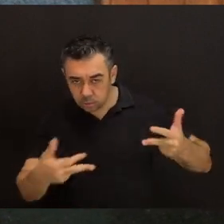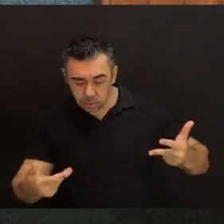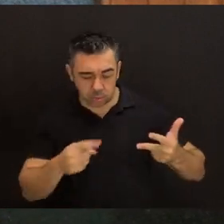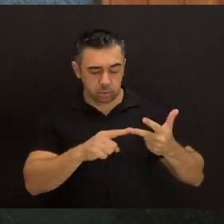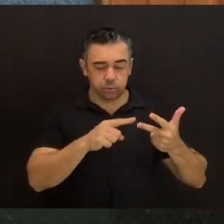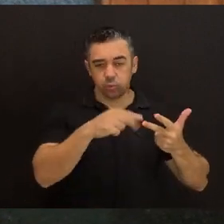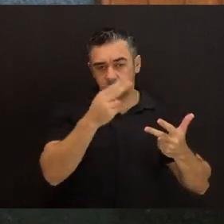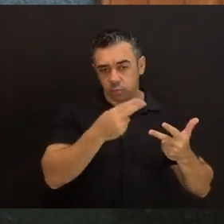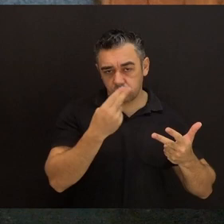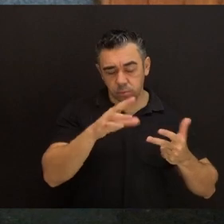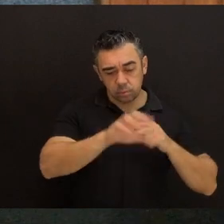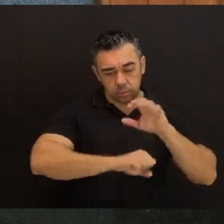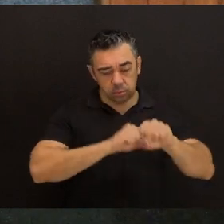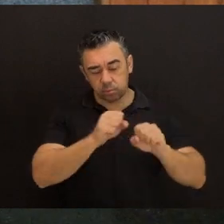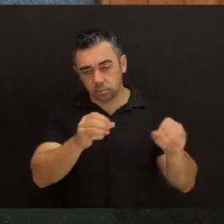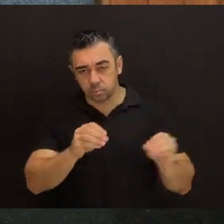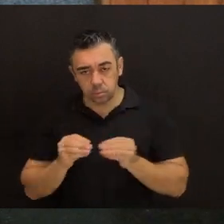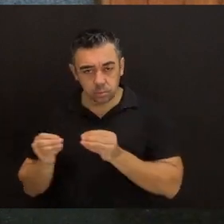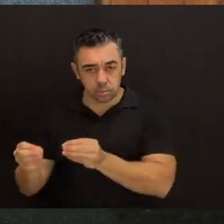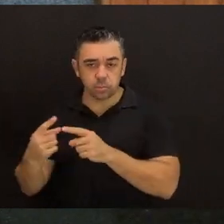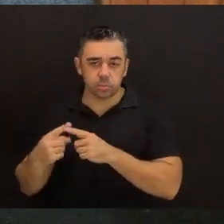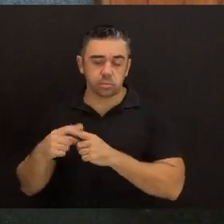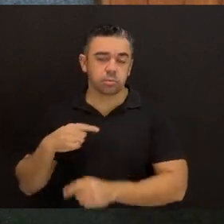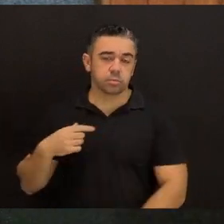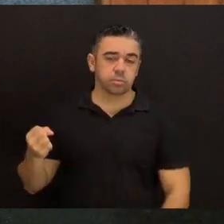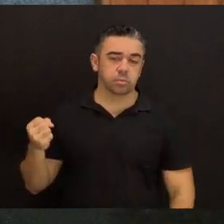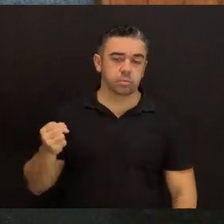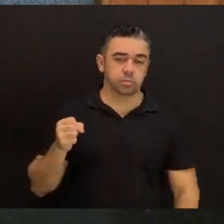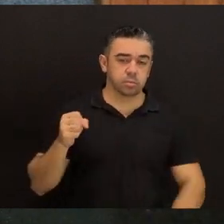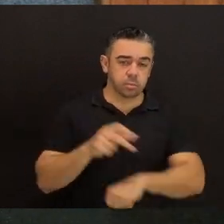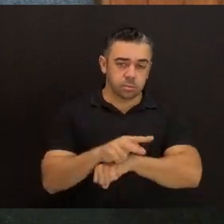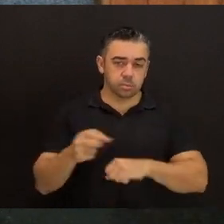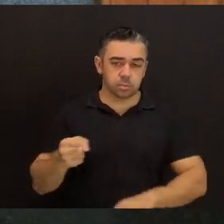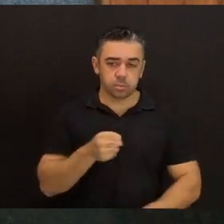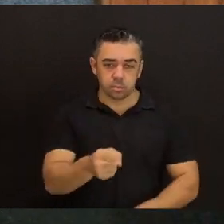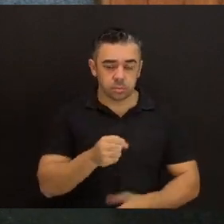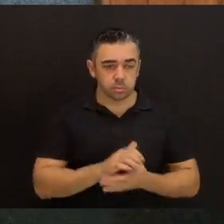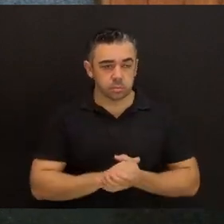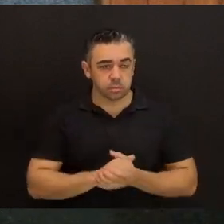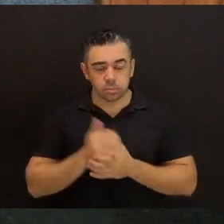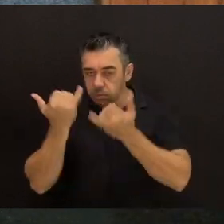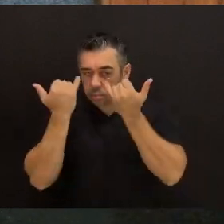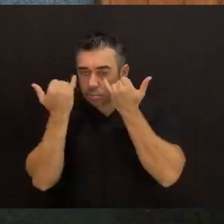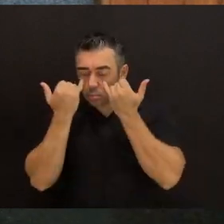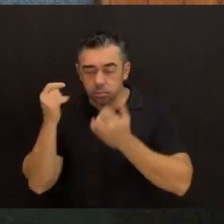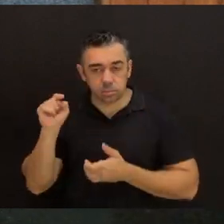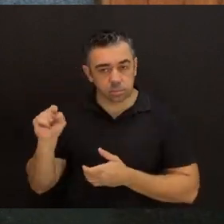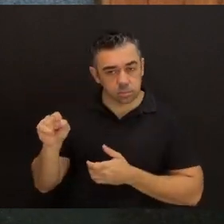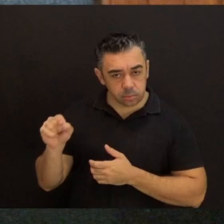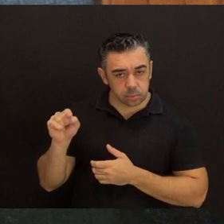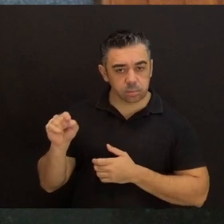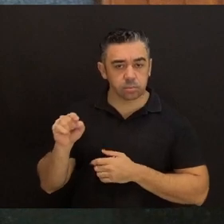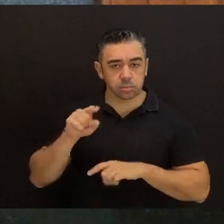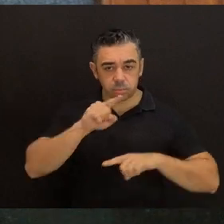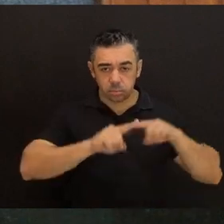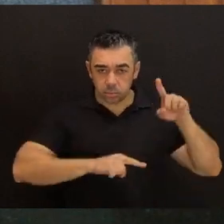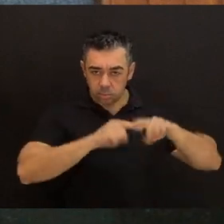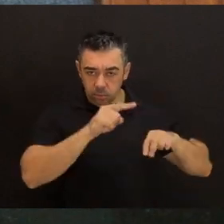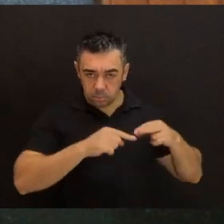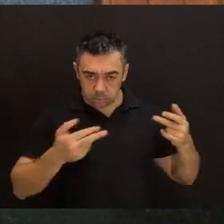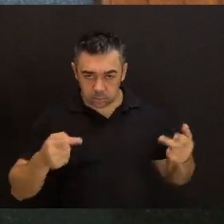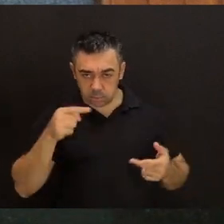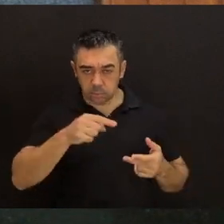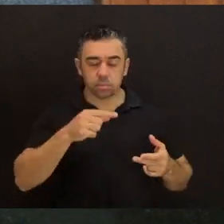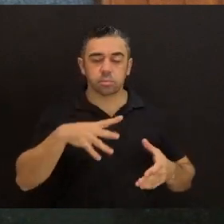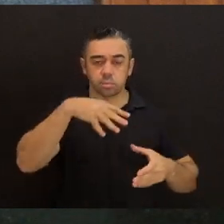de que tem a posse em razão do cargo e nós somos informados que esses objetos saíram da Secretaria